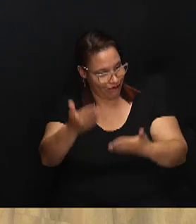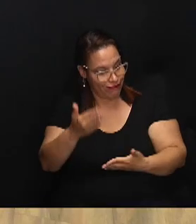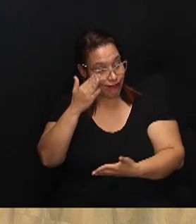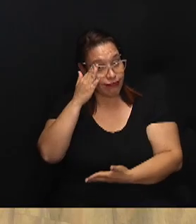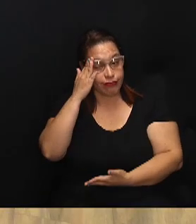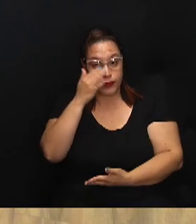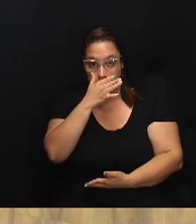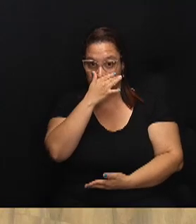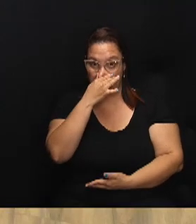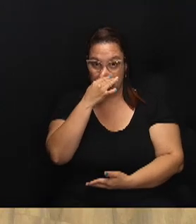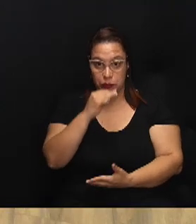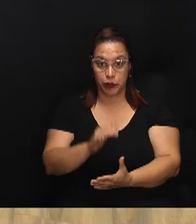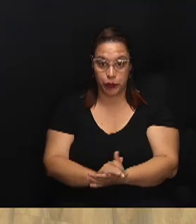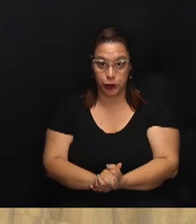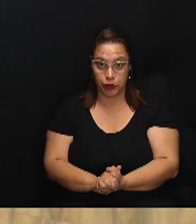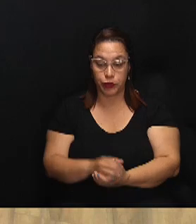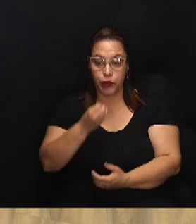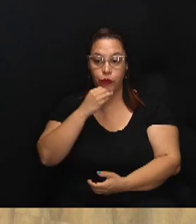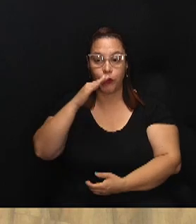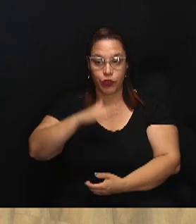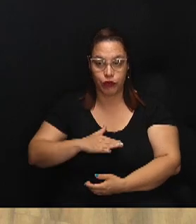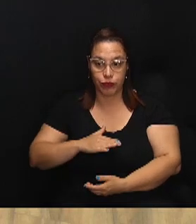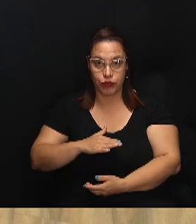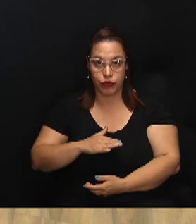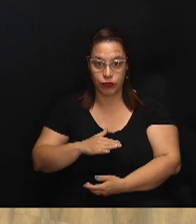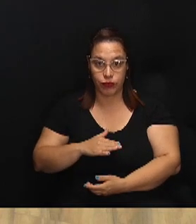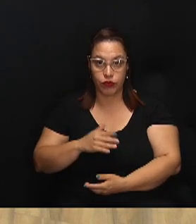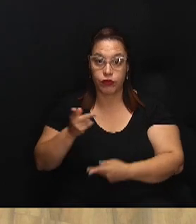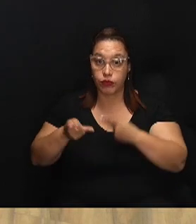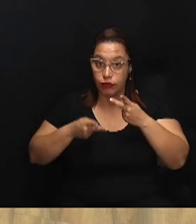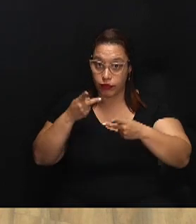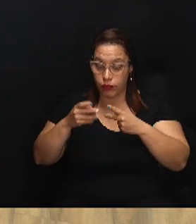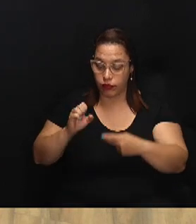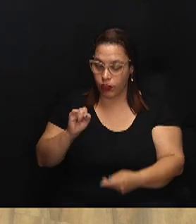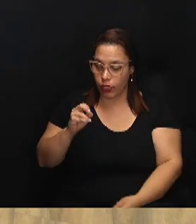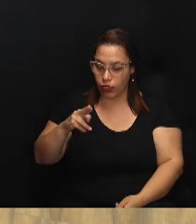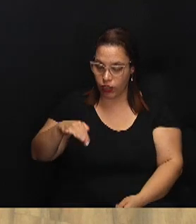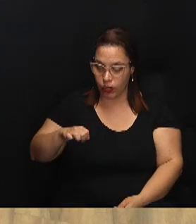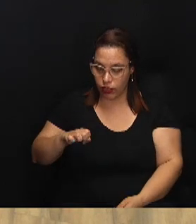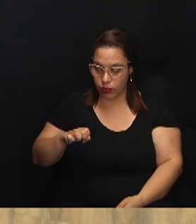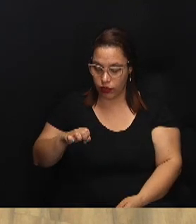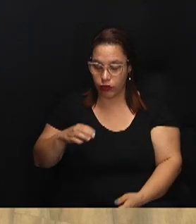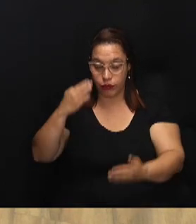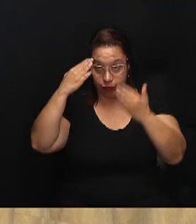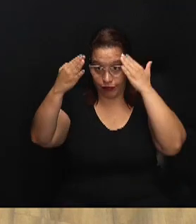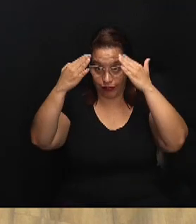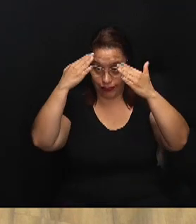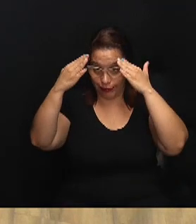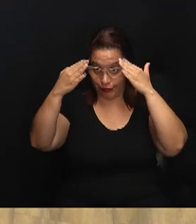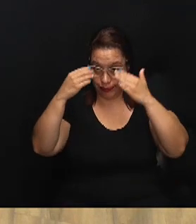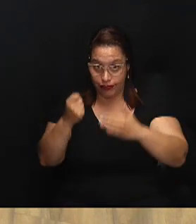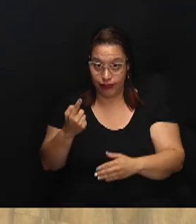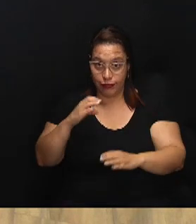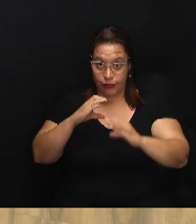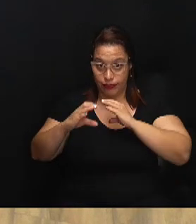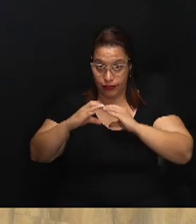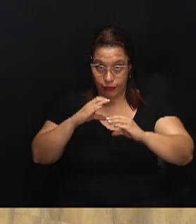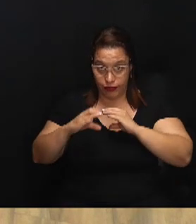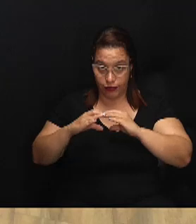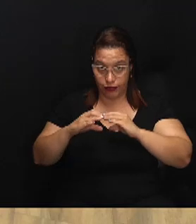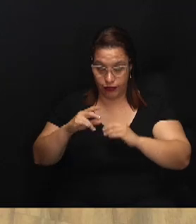sua participação. Obrigada uma boa a vocês. tarde. A gente acaba de falar, então, com a Simone Dantas, que é psicanalista e uma das coordenadoras